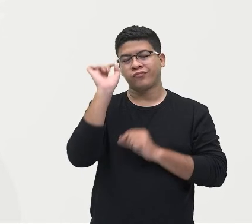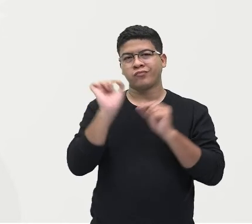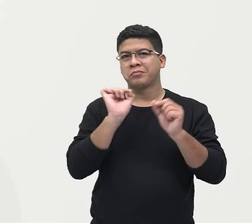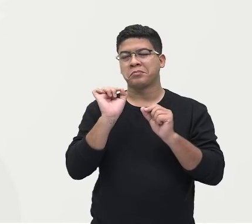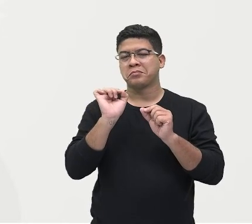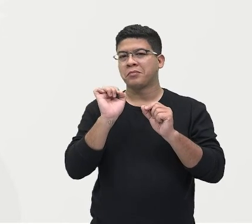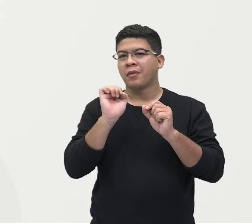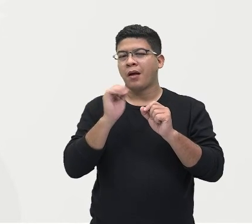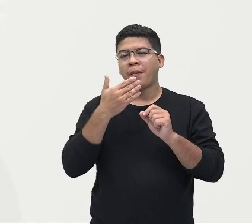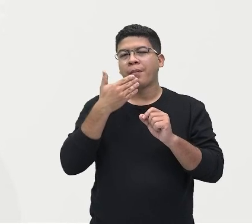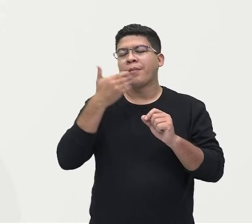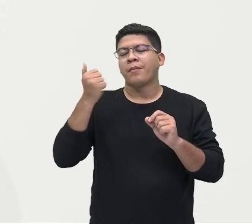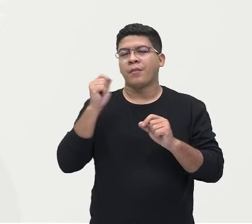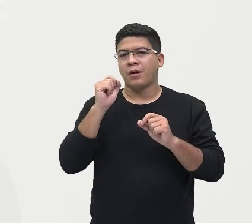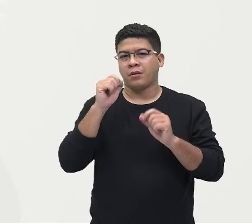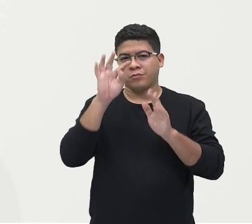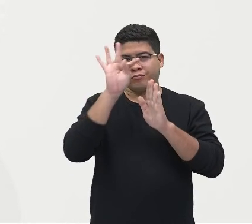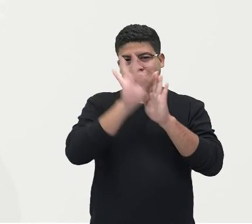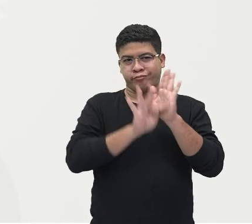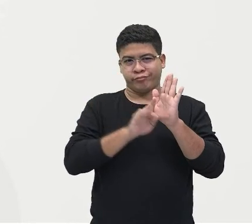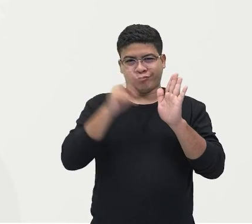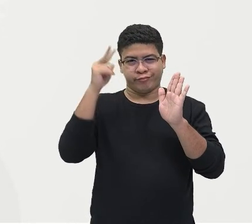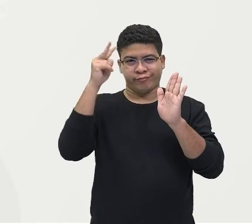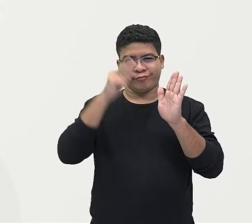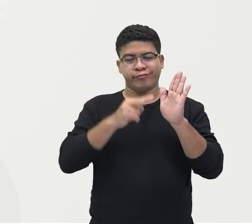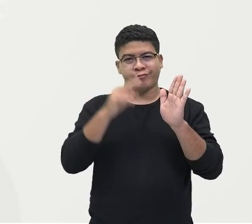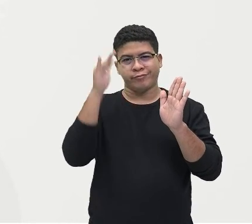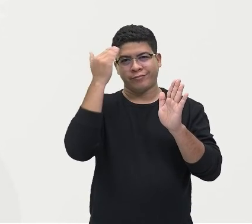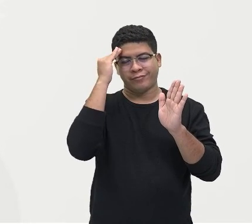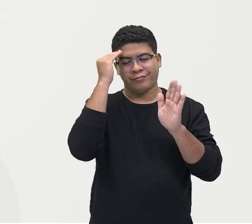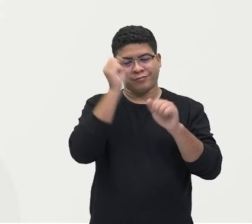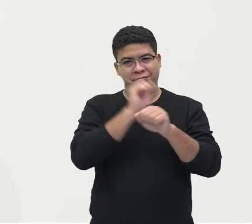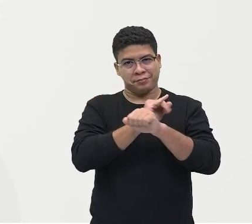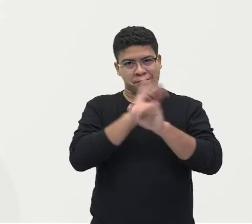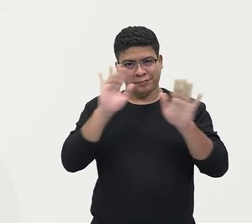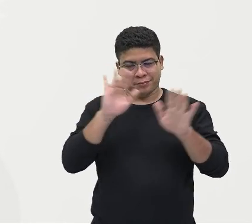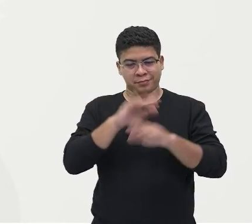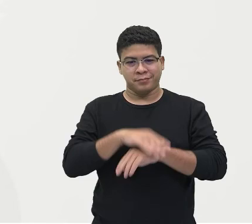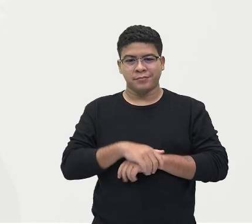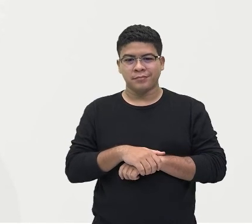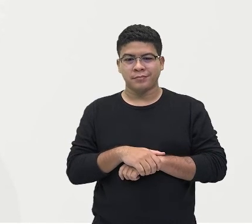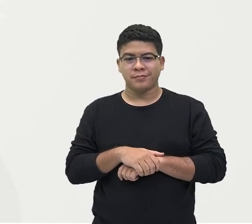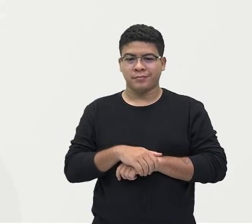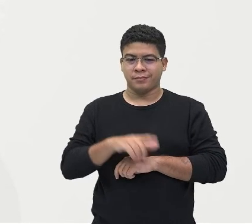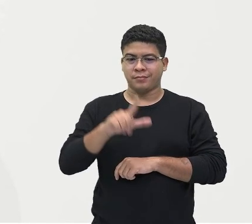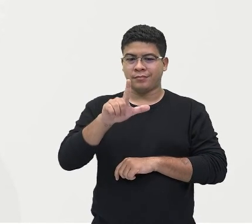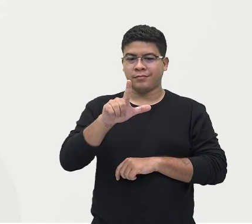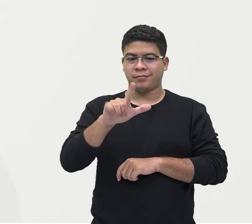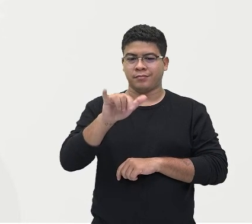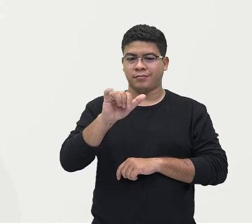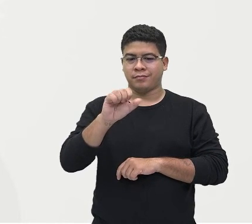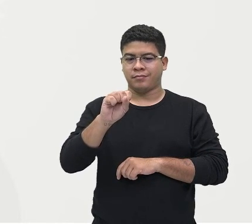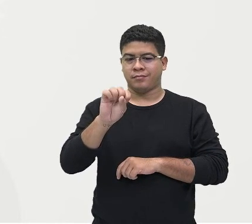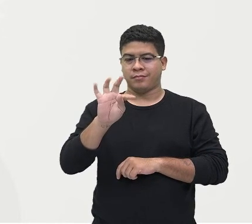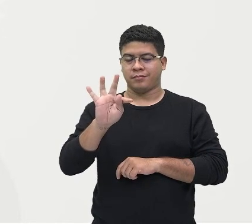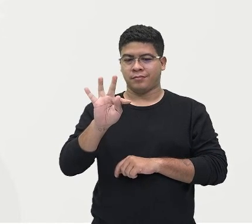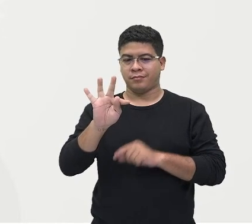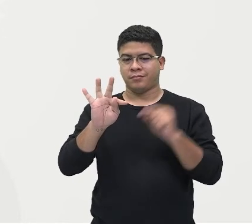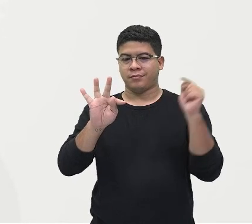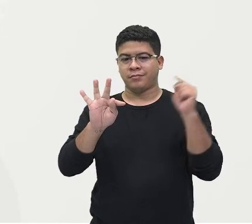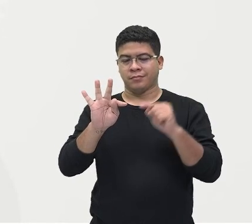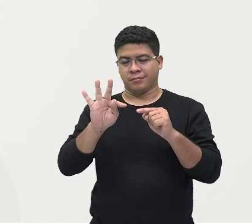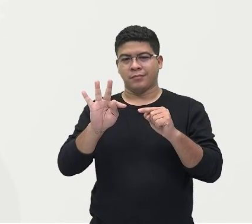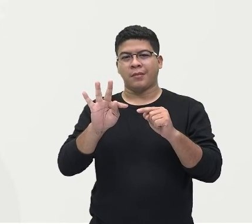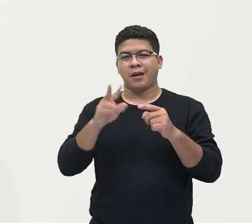palavra, list. List é a palavra lista. Só faltou o A aí pra gente, né? Para o nosso